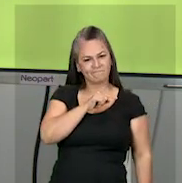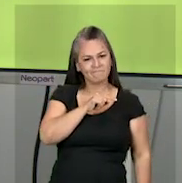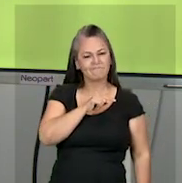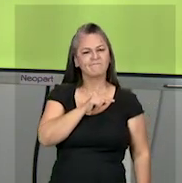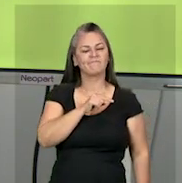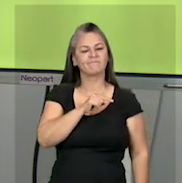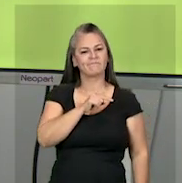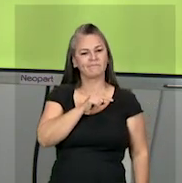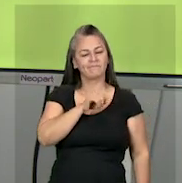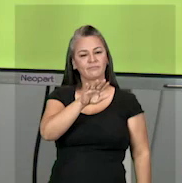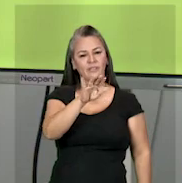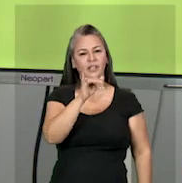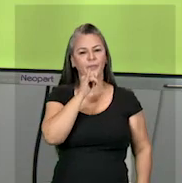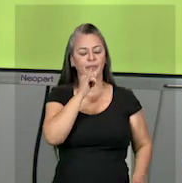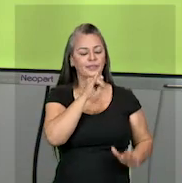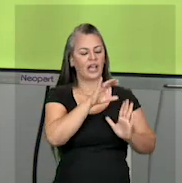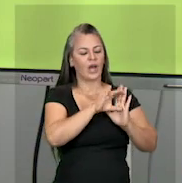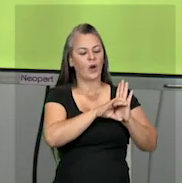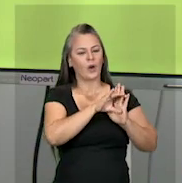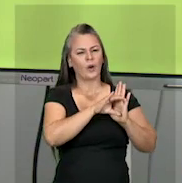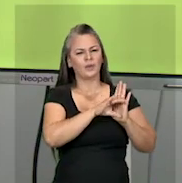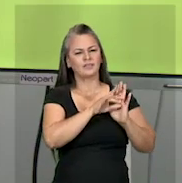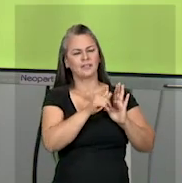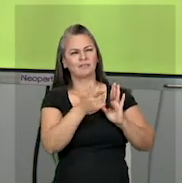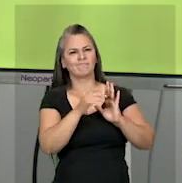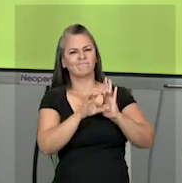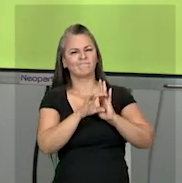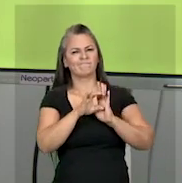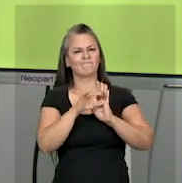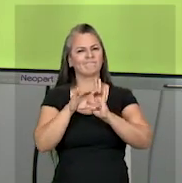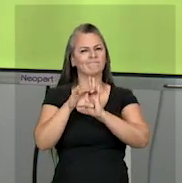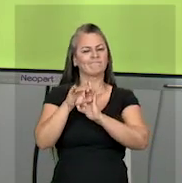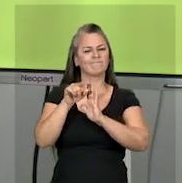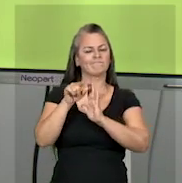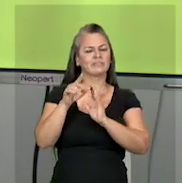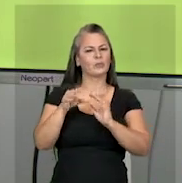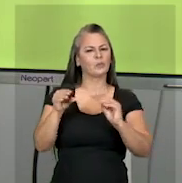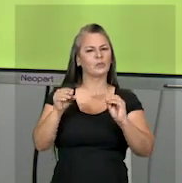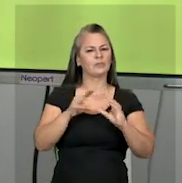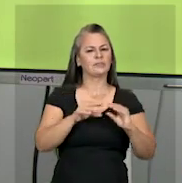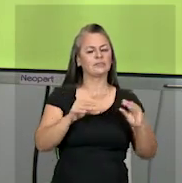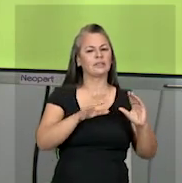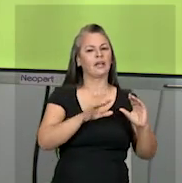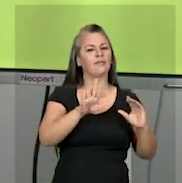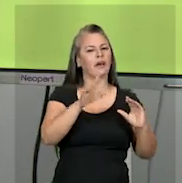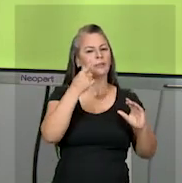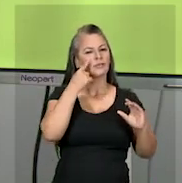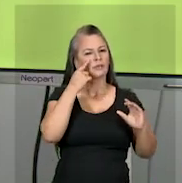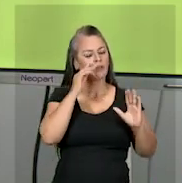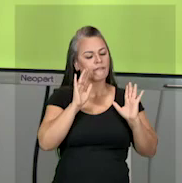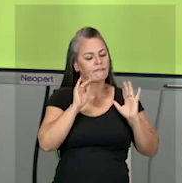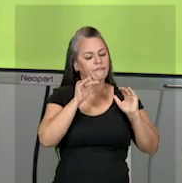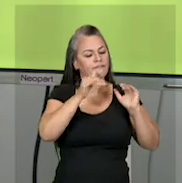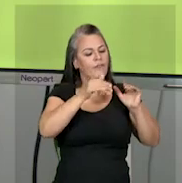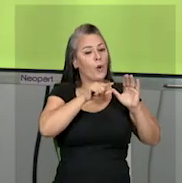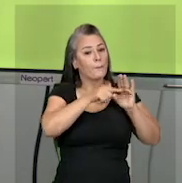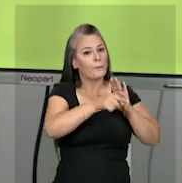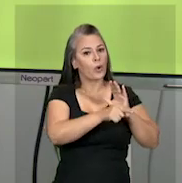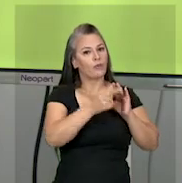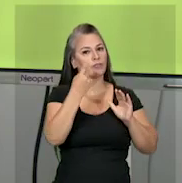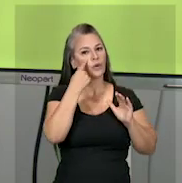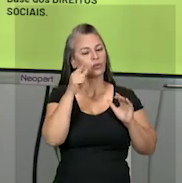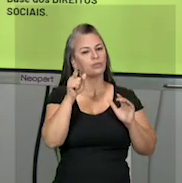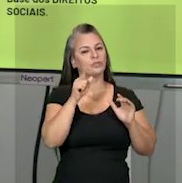complicada. São conceitos um pouco abstratos. Então vamos dar uma olhada um pouco melhor, mais de perto, né, para entender o que essas ideias